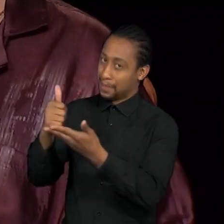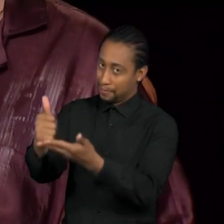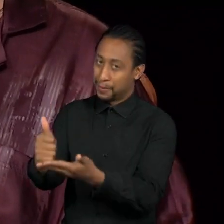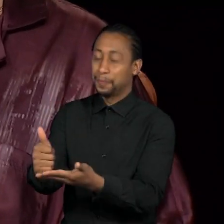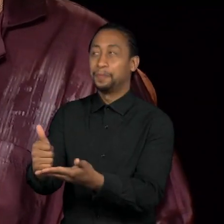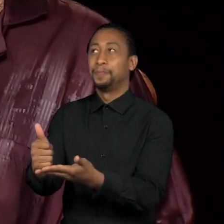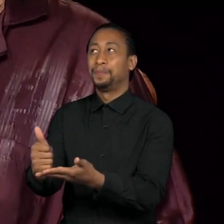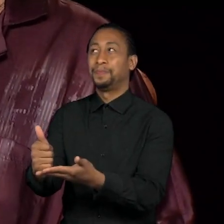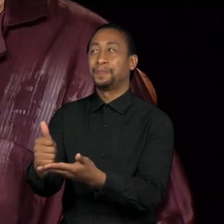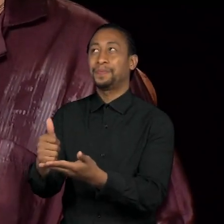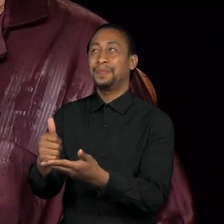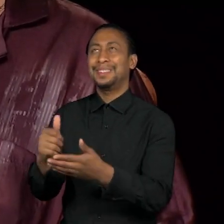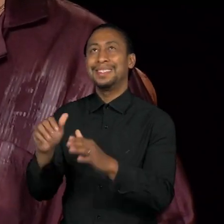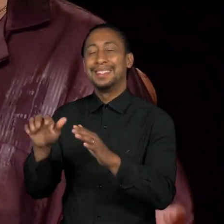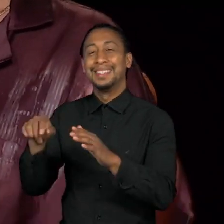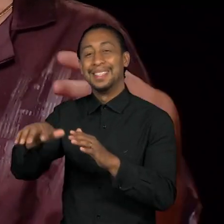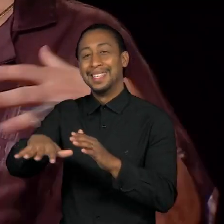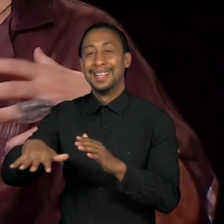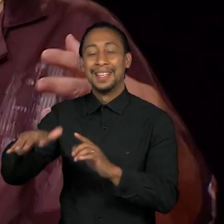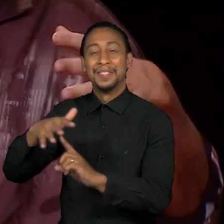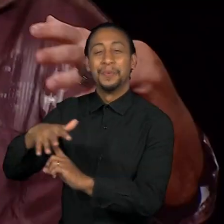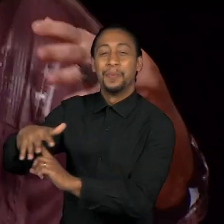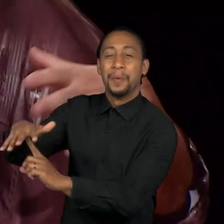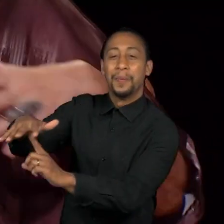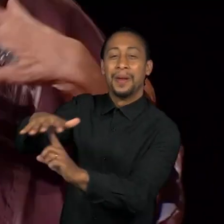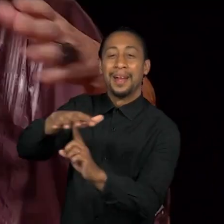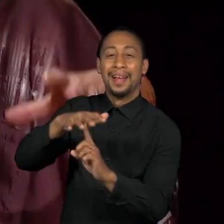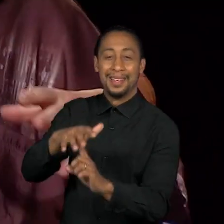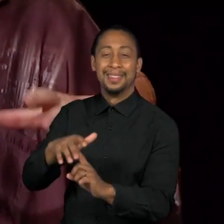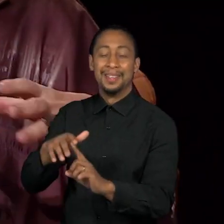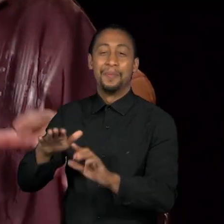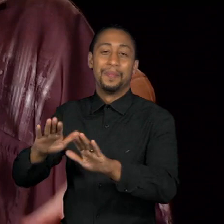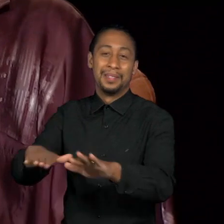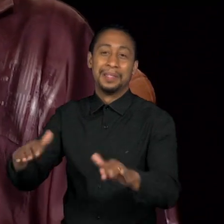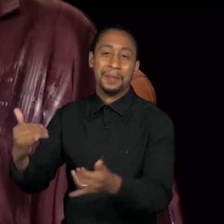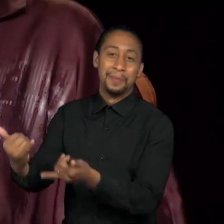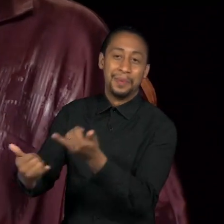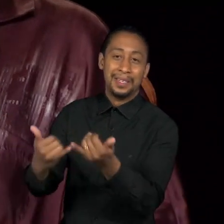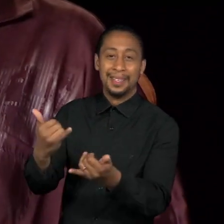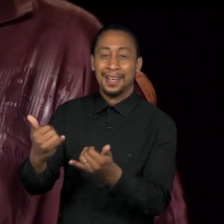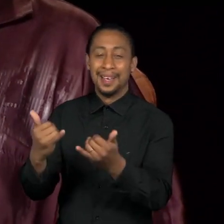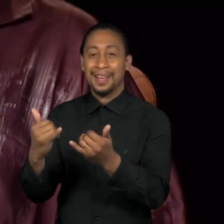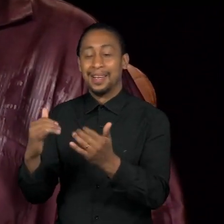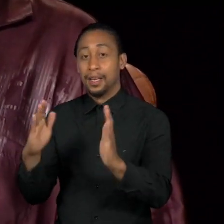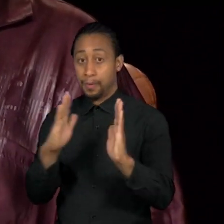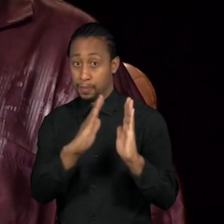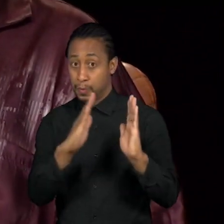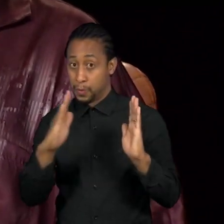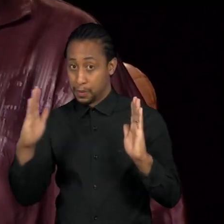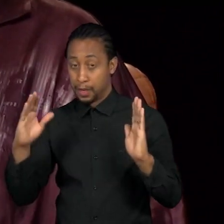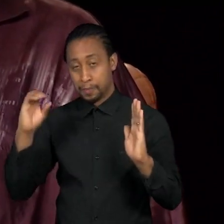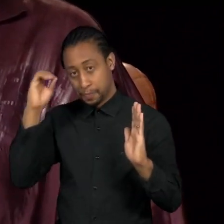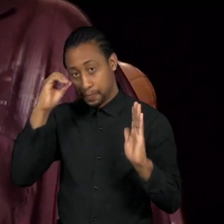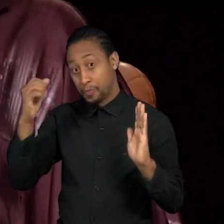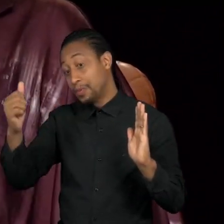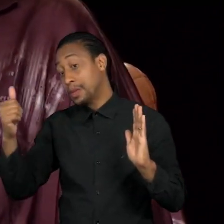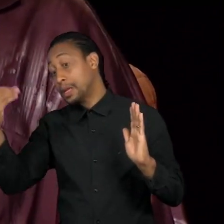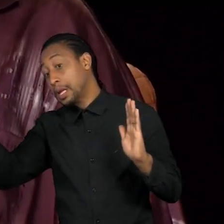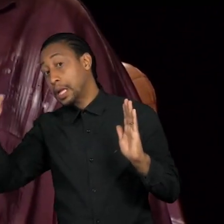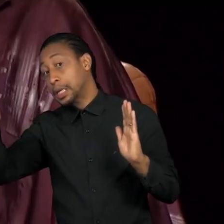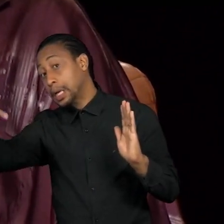para a praça tinha uma pracinha para criança, né, atrás ali da Biblioteca Municipal, e